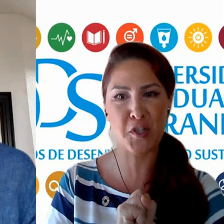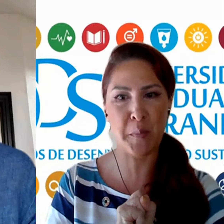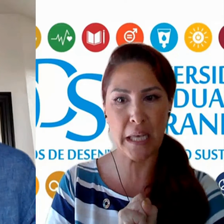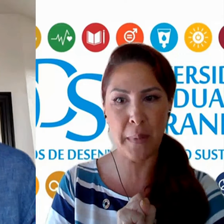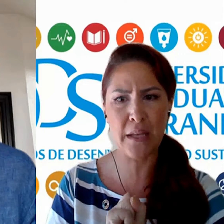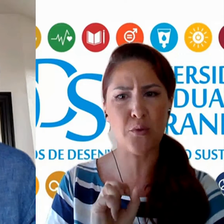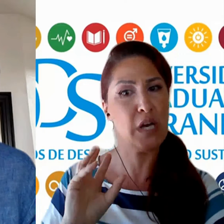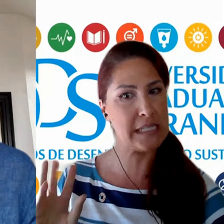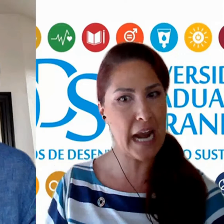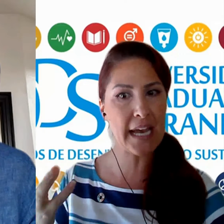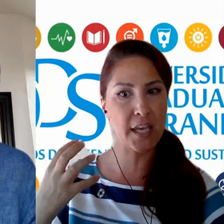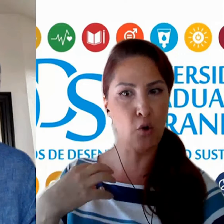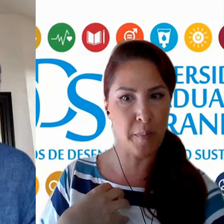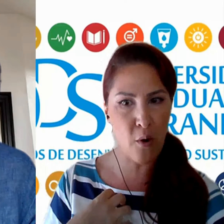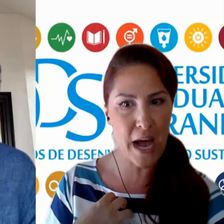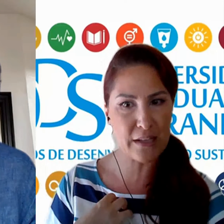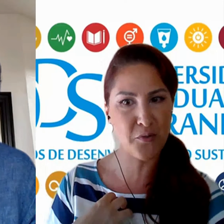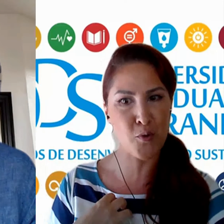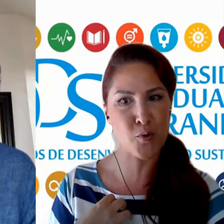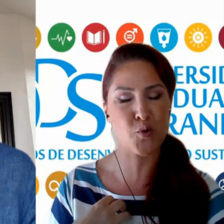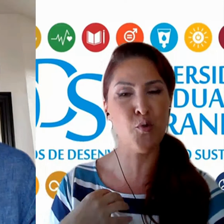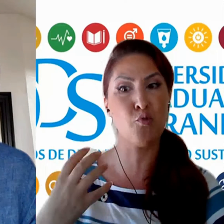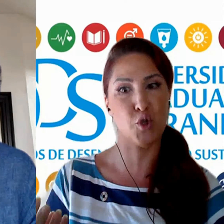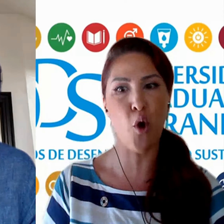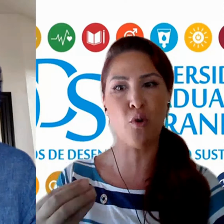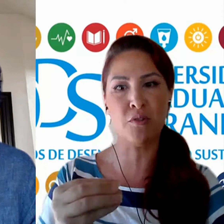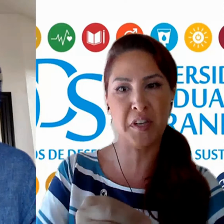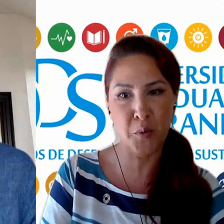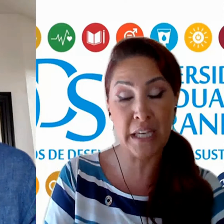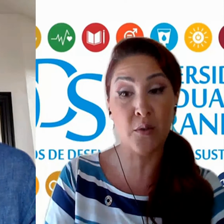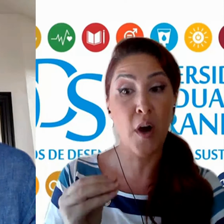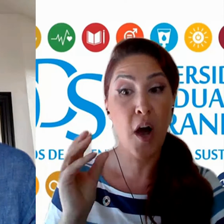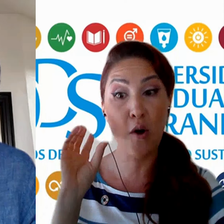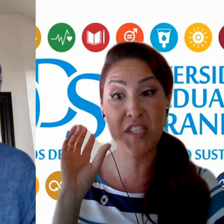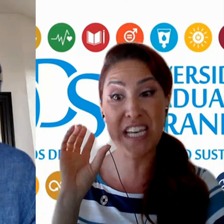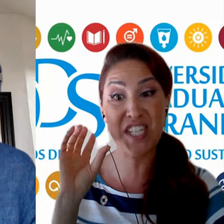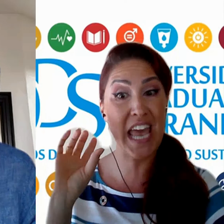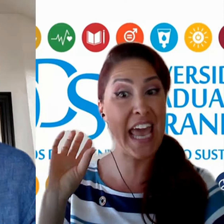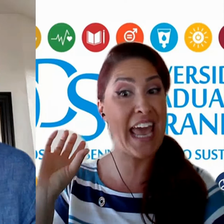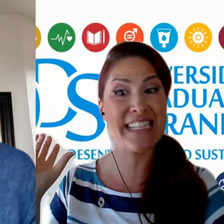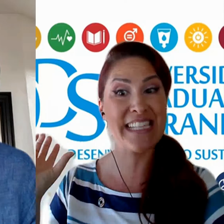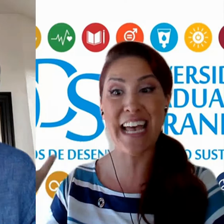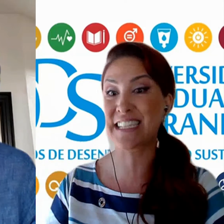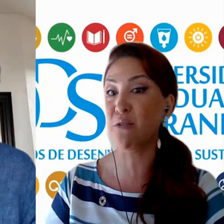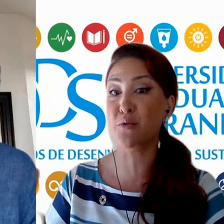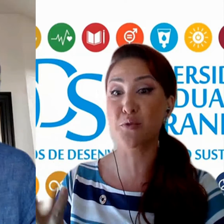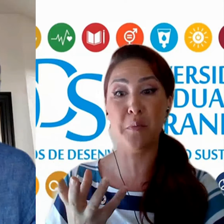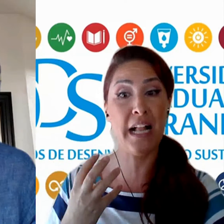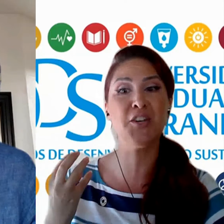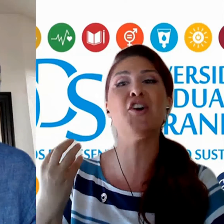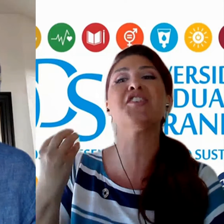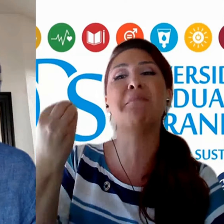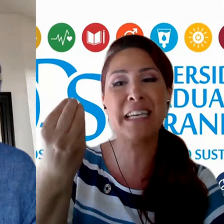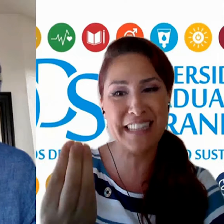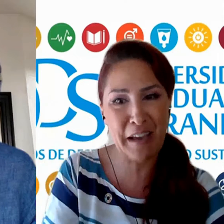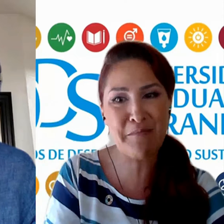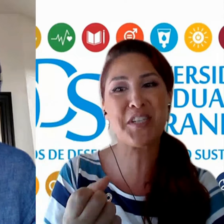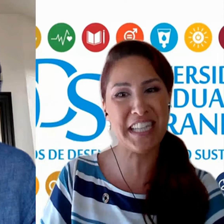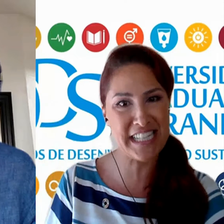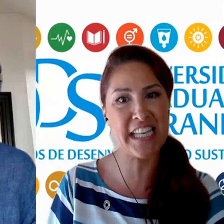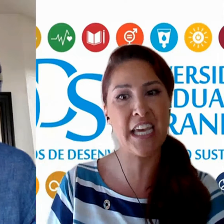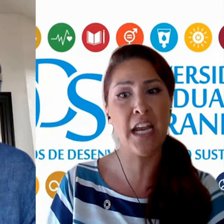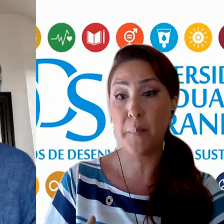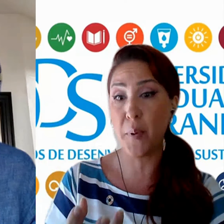com desmatamento? Será que eu, no meu ato de consumo, estou contribuindo? Ou seja, é essa ação global que nós também temos